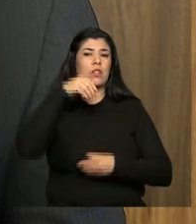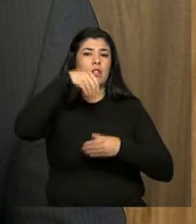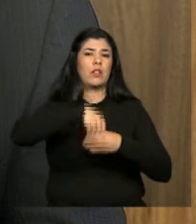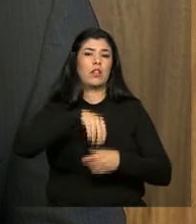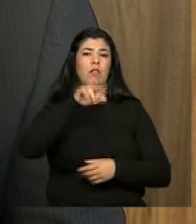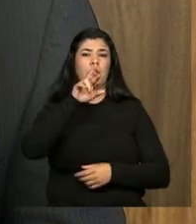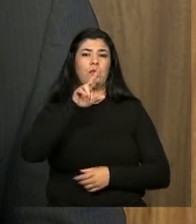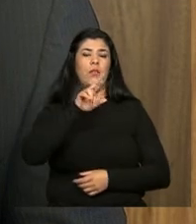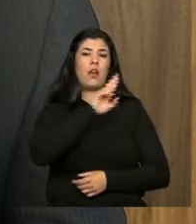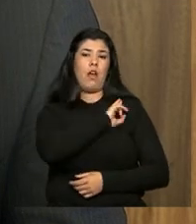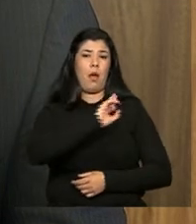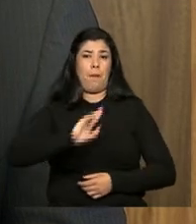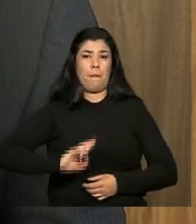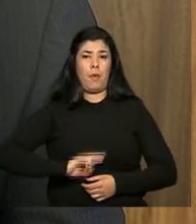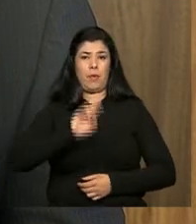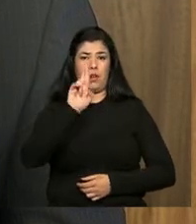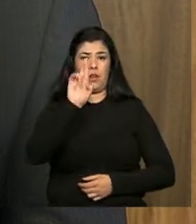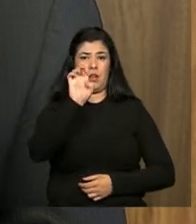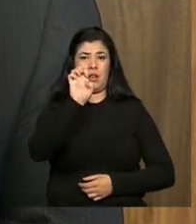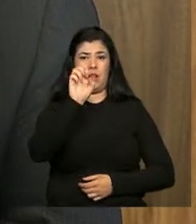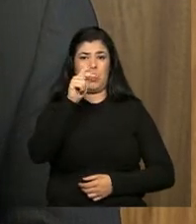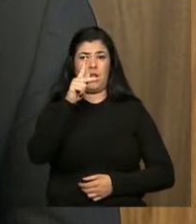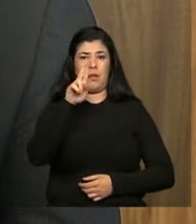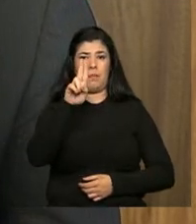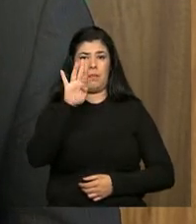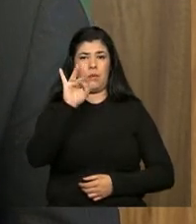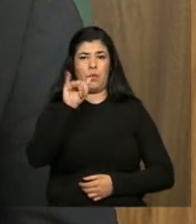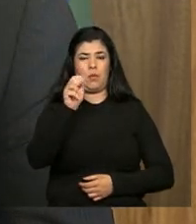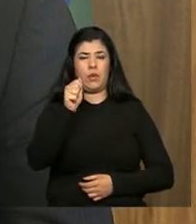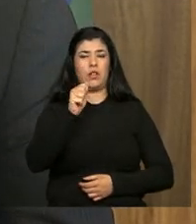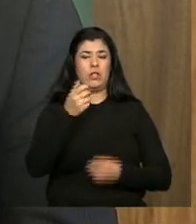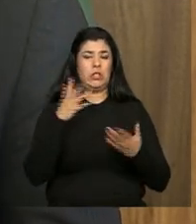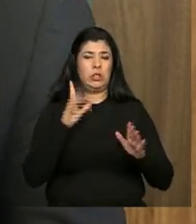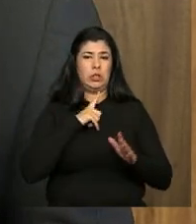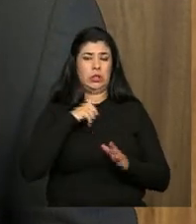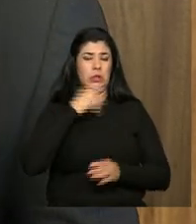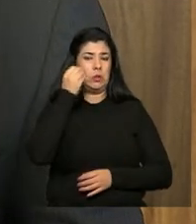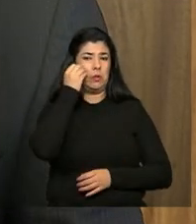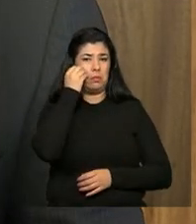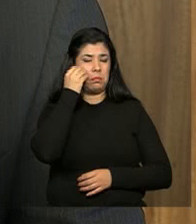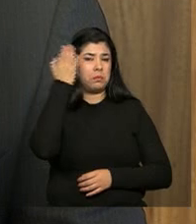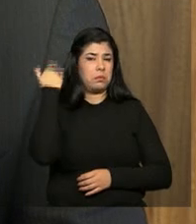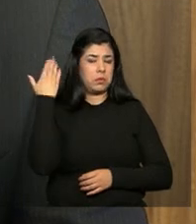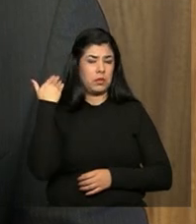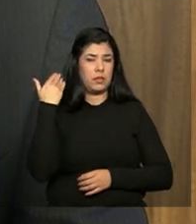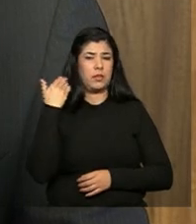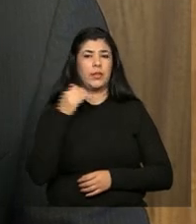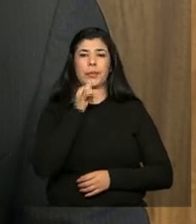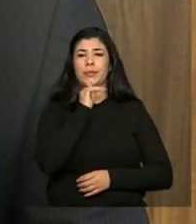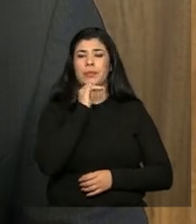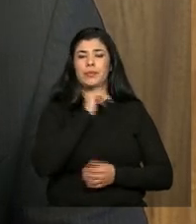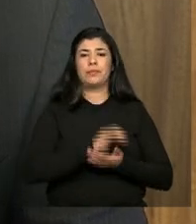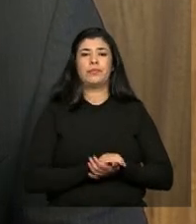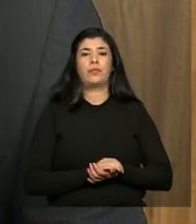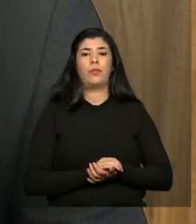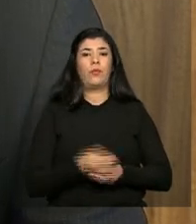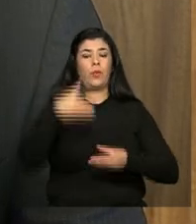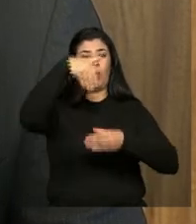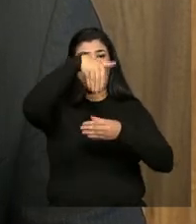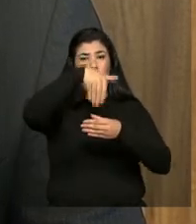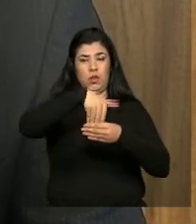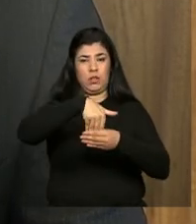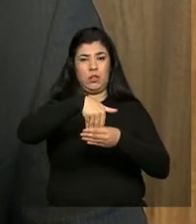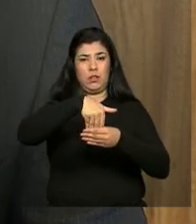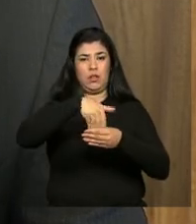que ela sempre assumiu eu dou um exemplo na eleição foram retiradas do